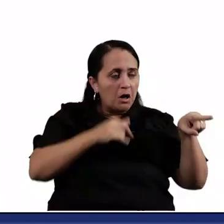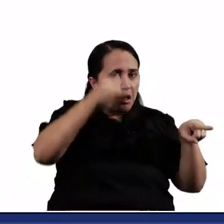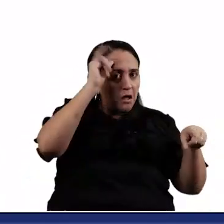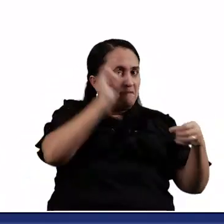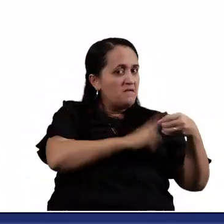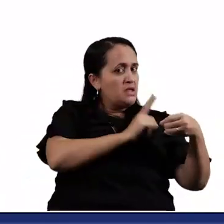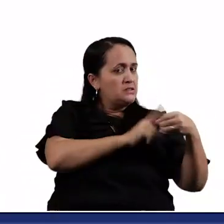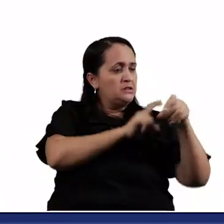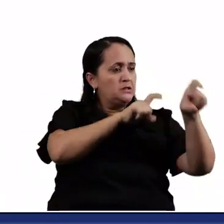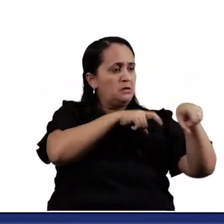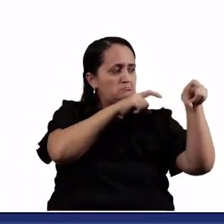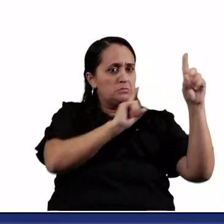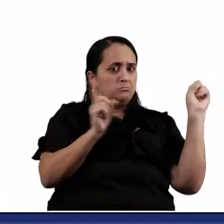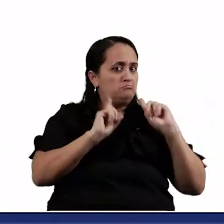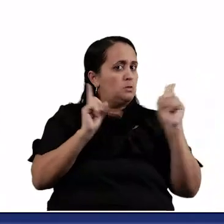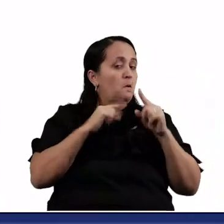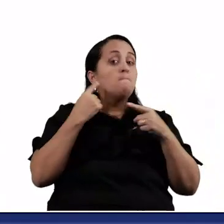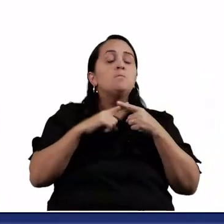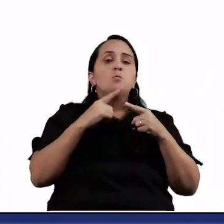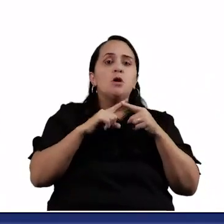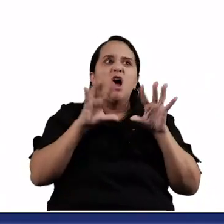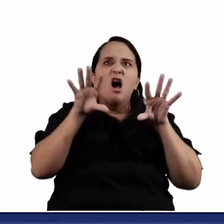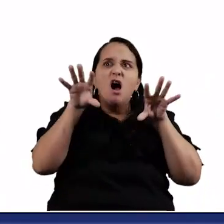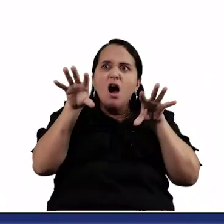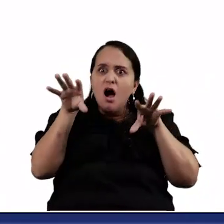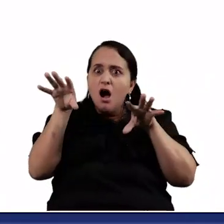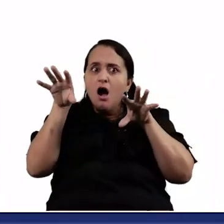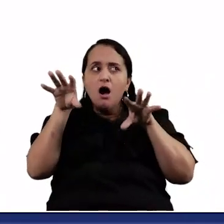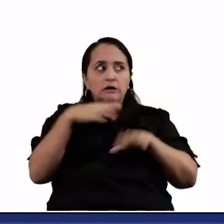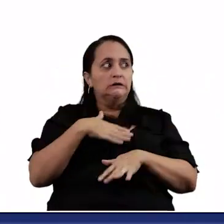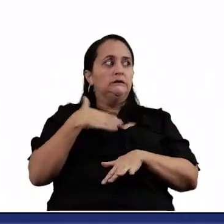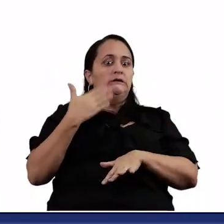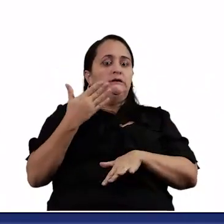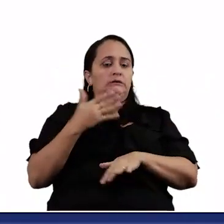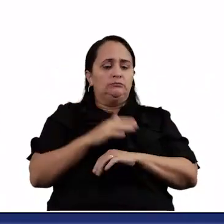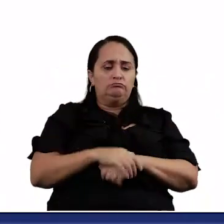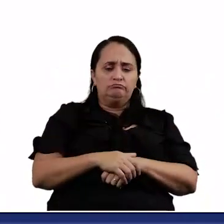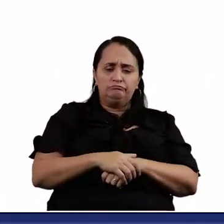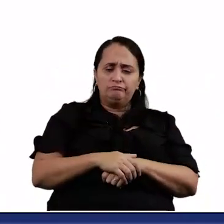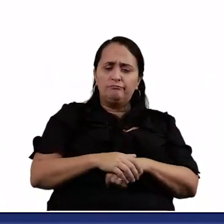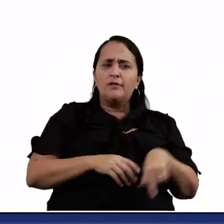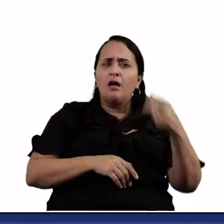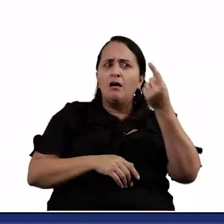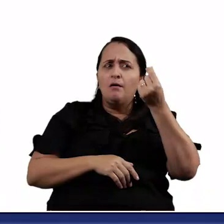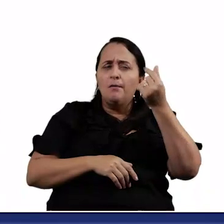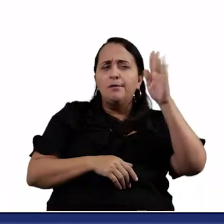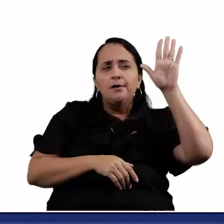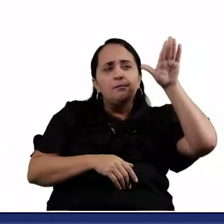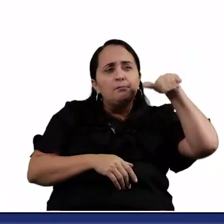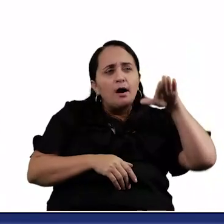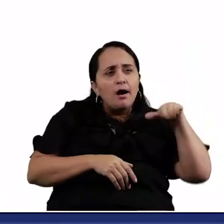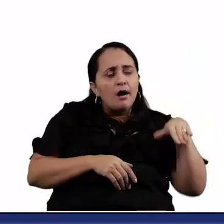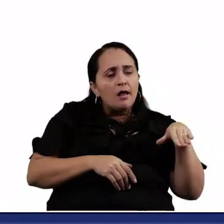quando o preço chegou lá embaixo veio de luzes um comprador luzes era